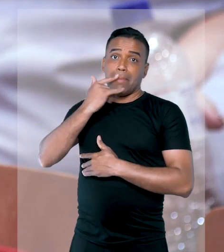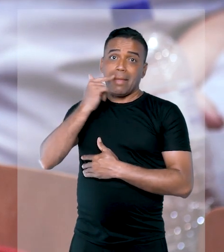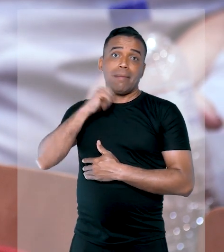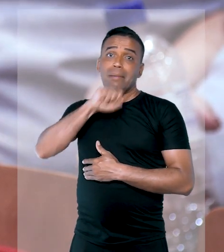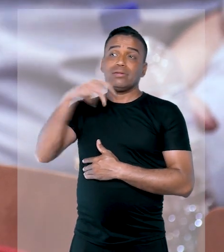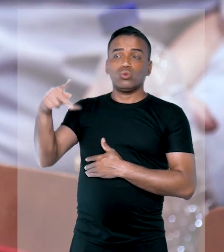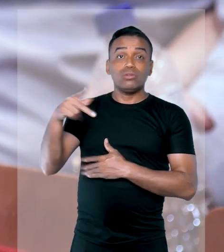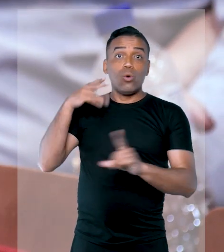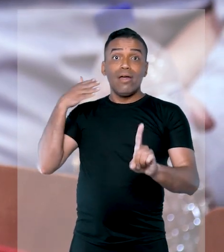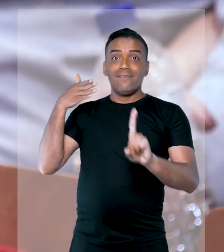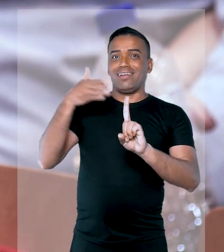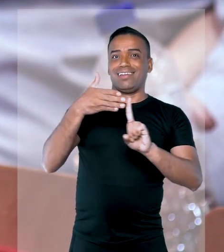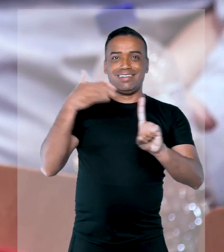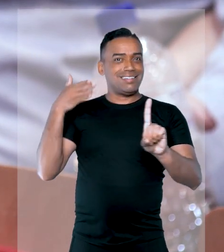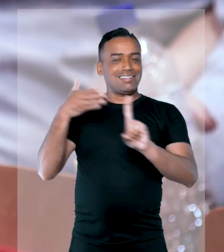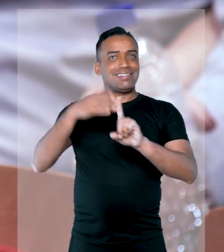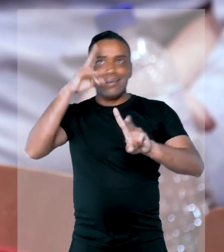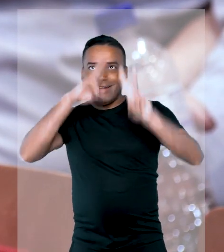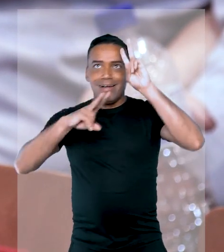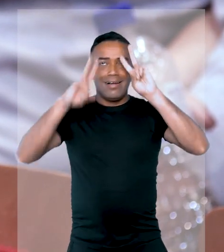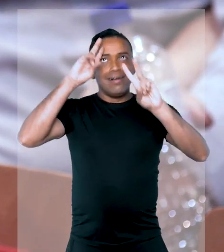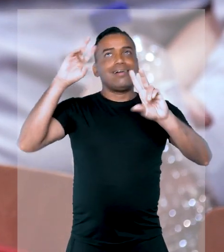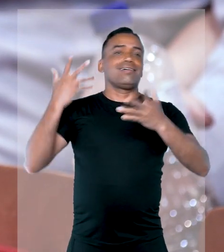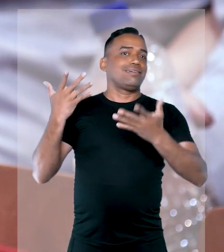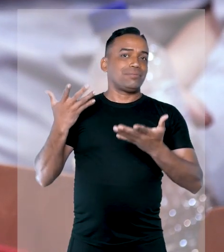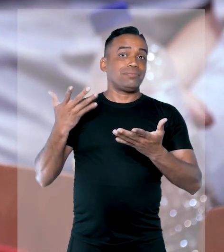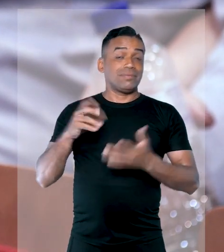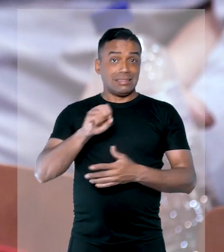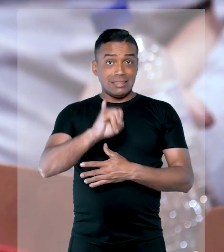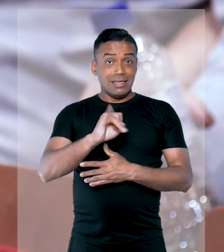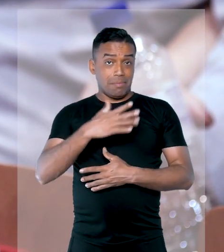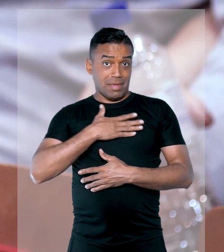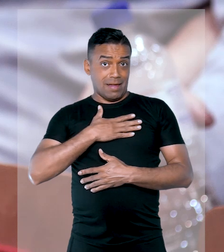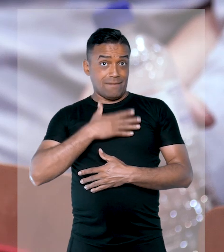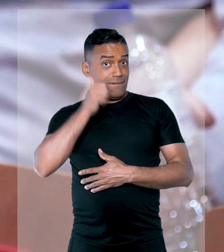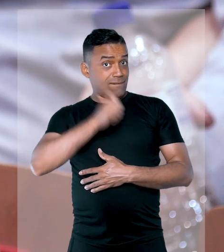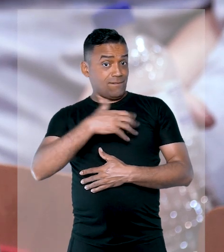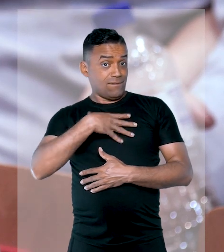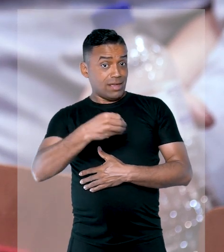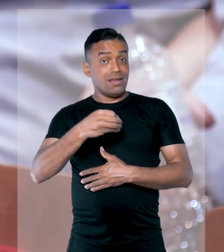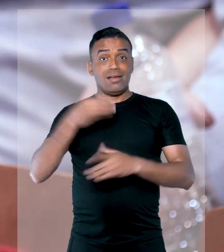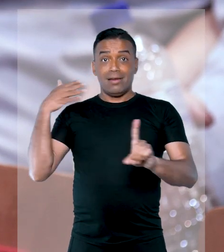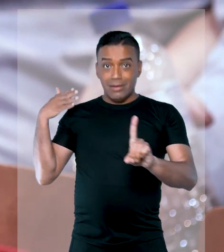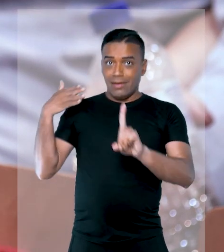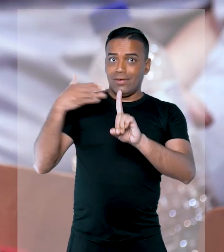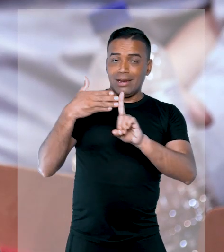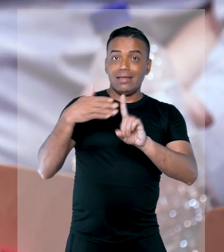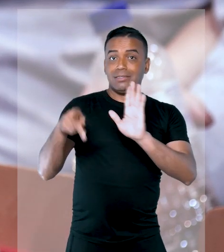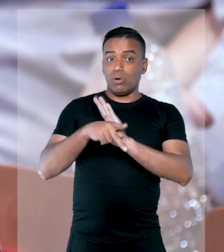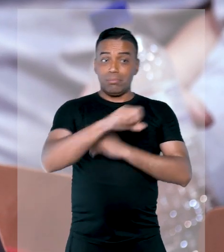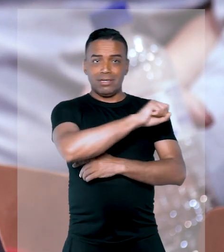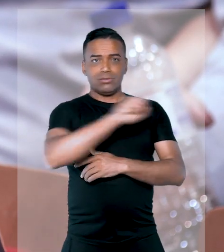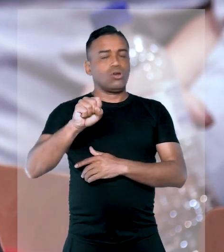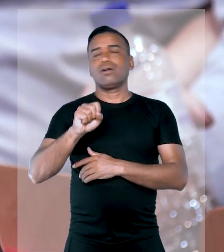referência, né? Vai te trazer essa referência. Se a Letícia puxar, então, referências da minha sogra,